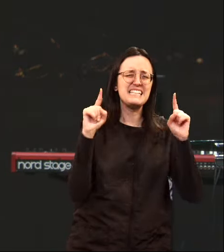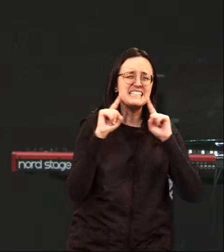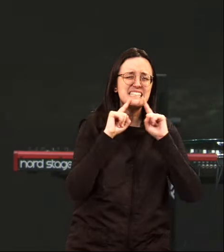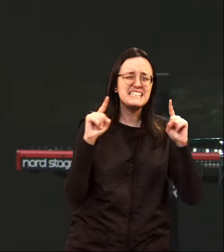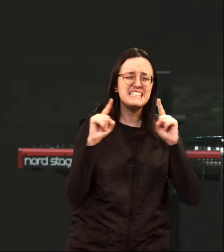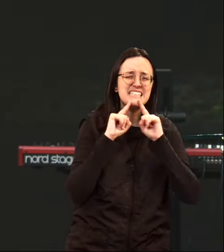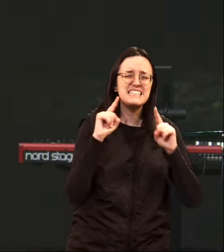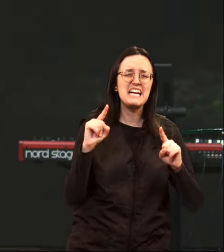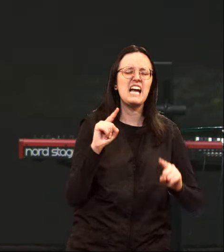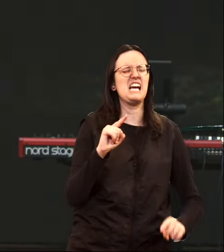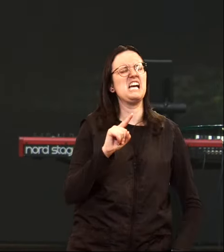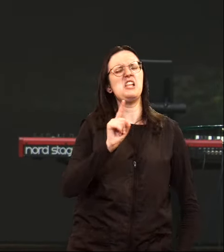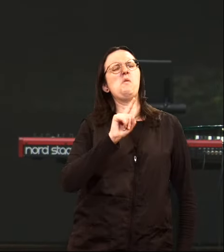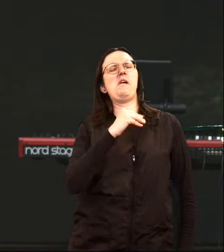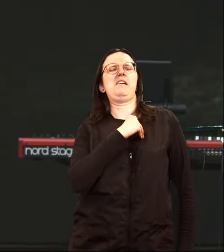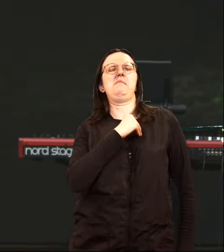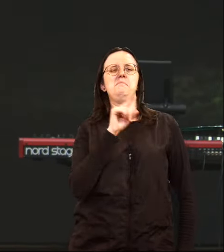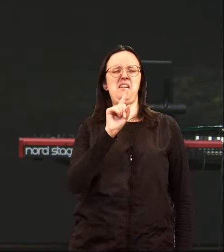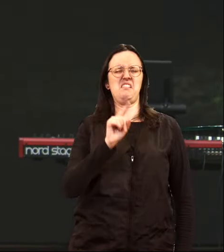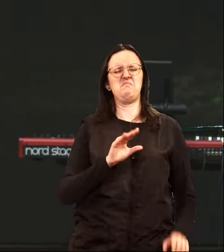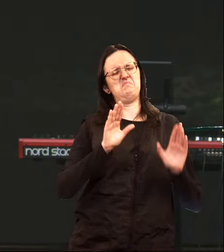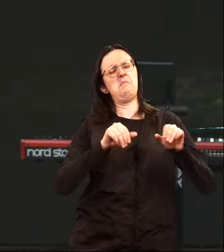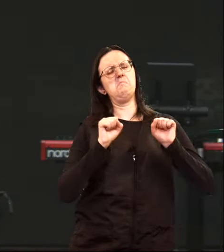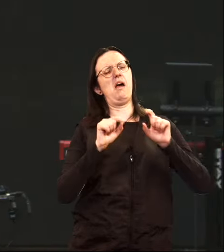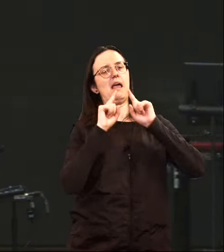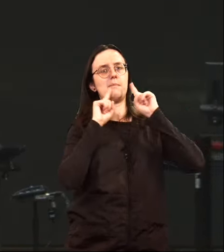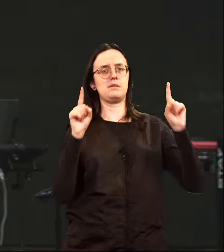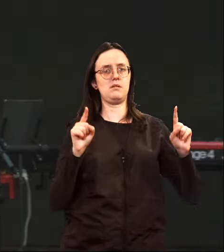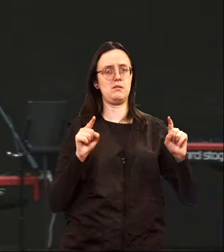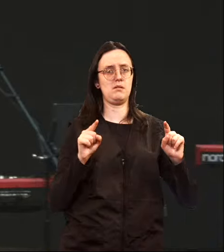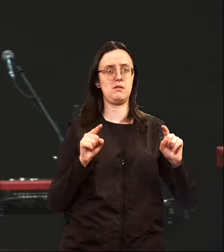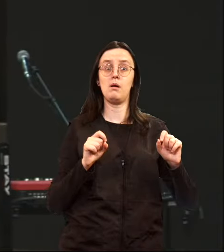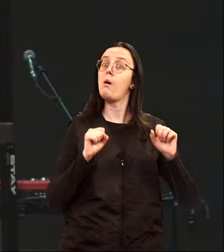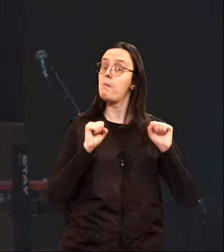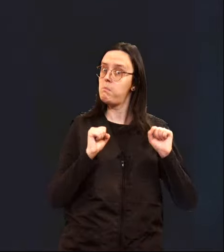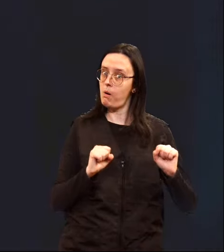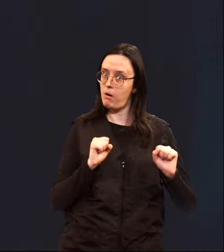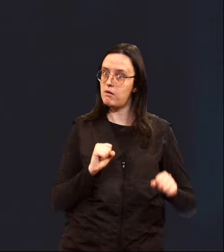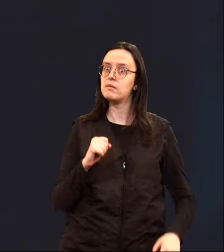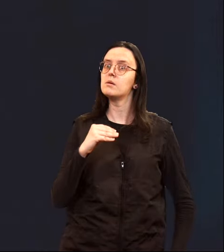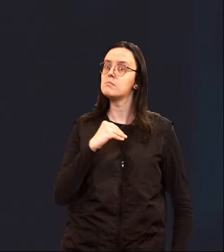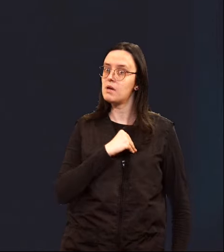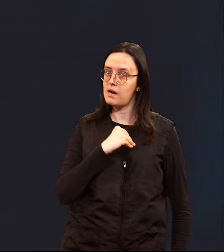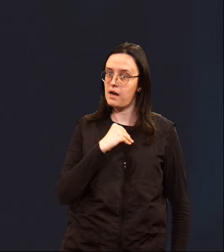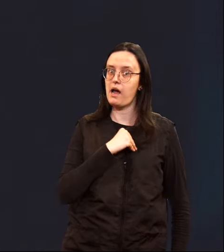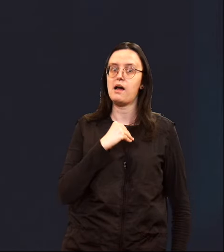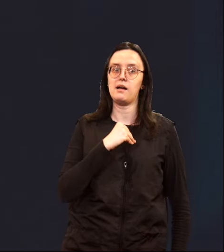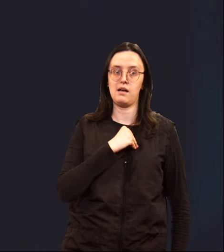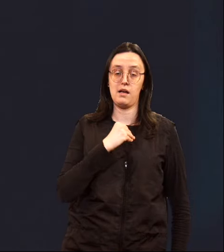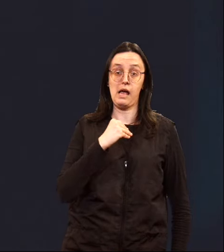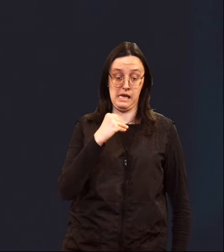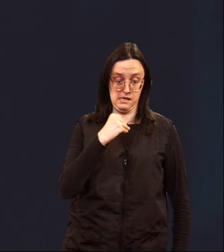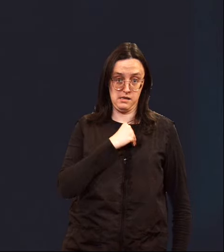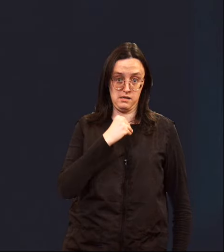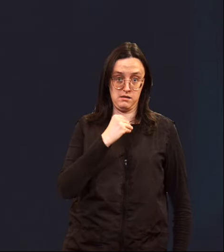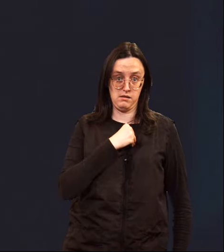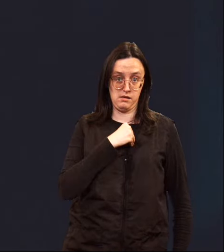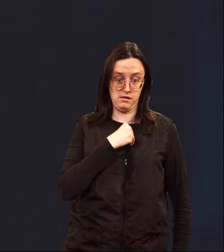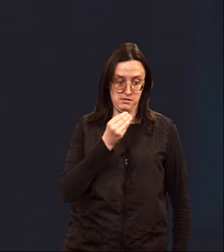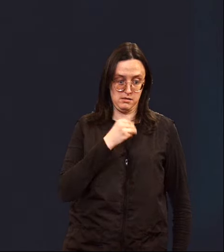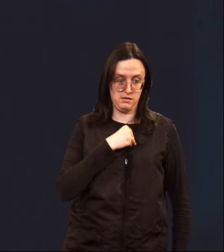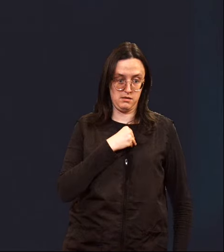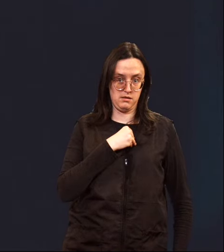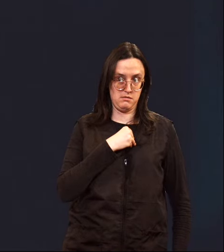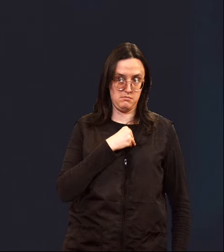um pecado. E pior, não entendemos que esse pode ser um pecado capaz de despertar